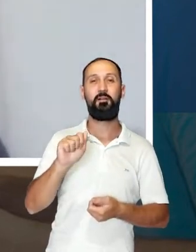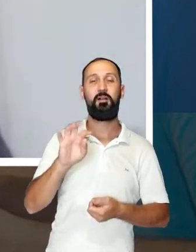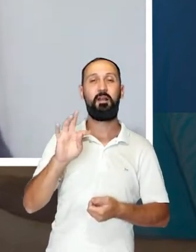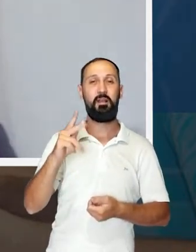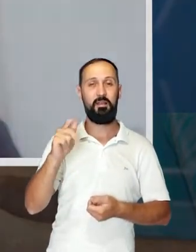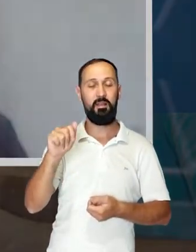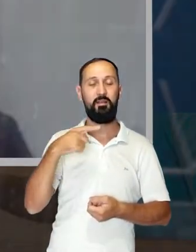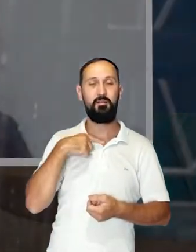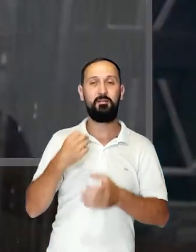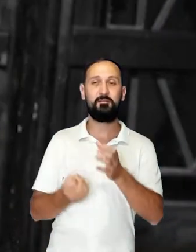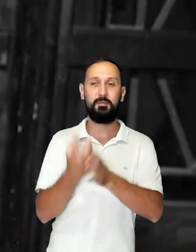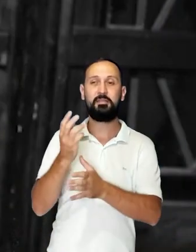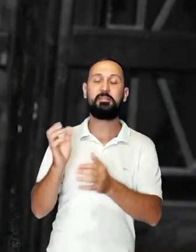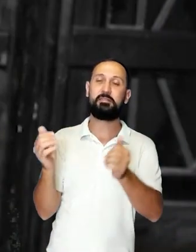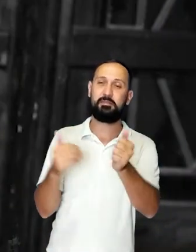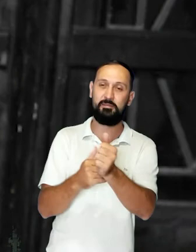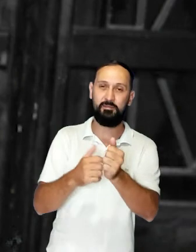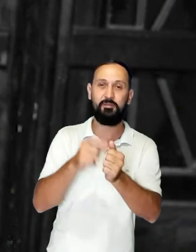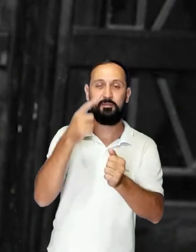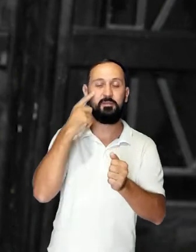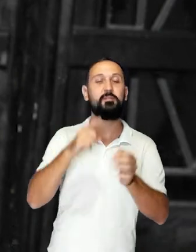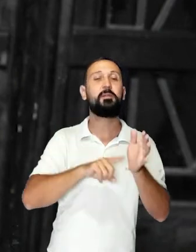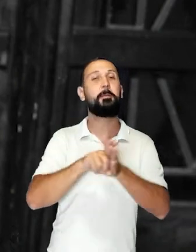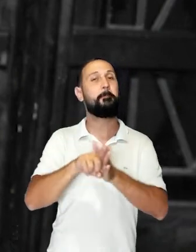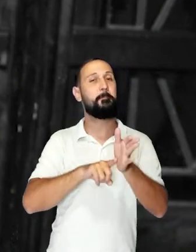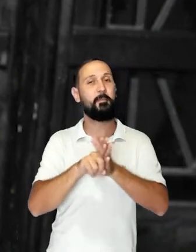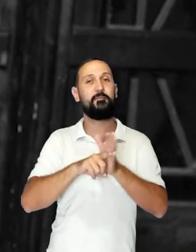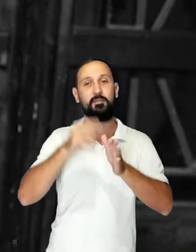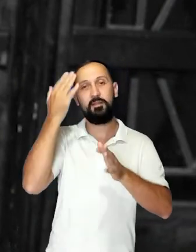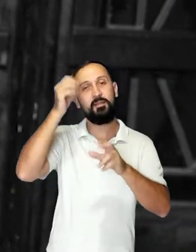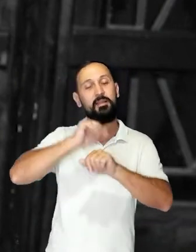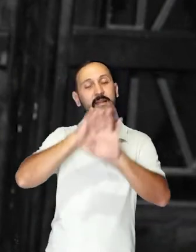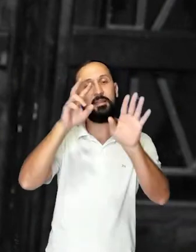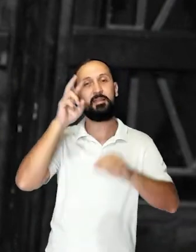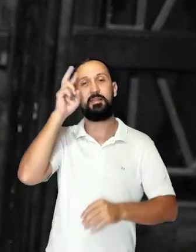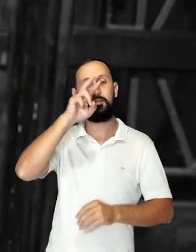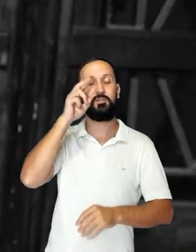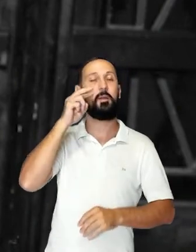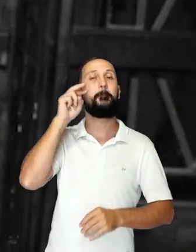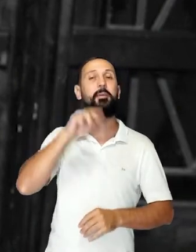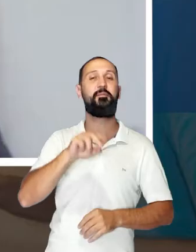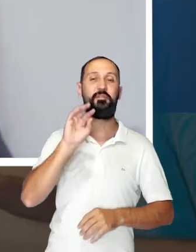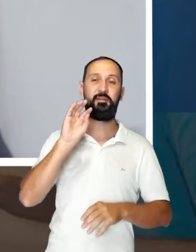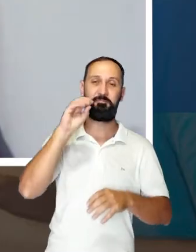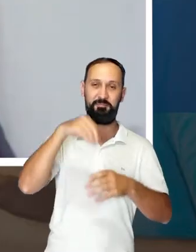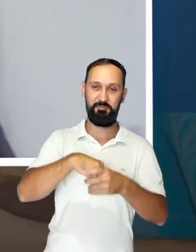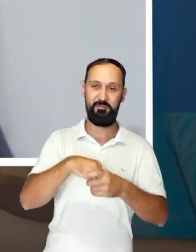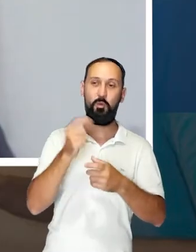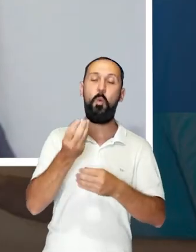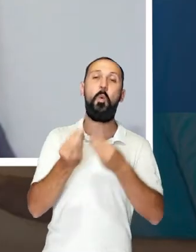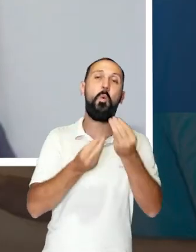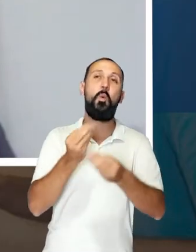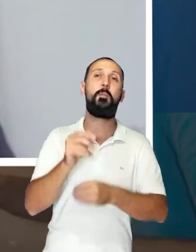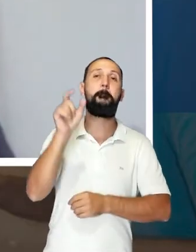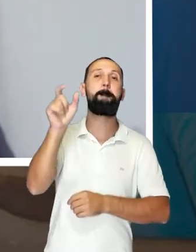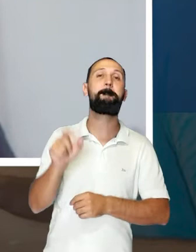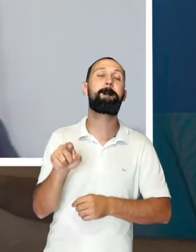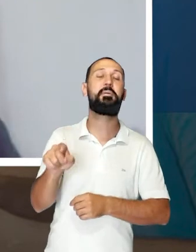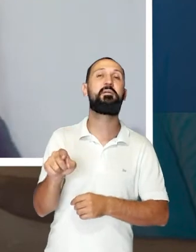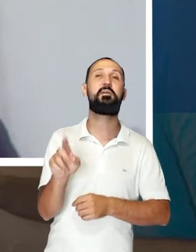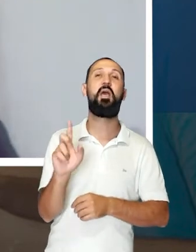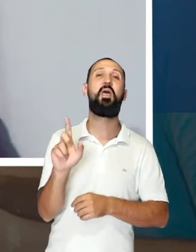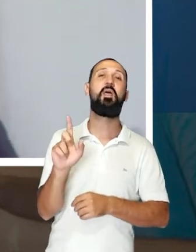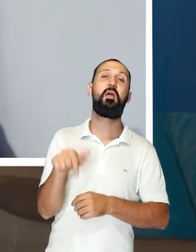A Agatha Christie aparece também, só que ela está escondida lá. Vocês vão ter que entender um pouco das histórias para vê-la como um